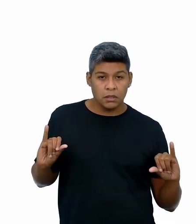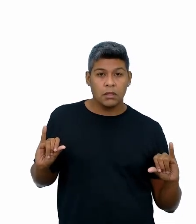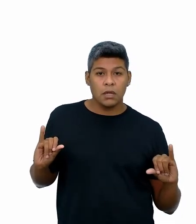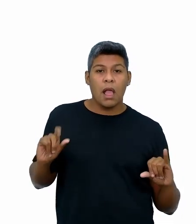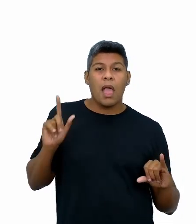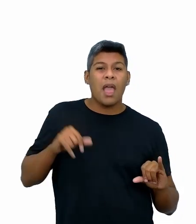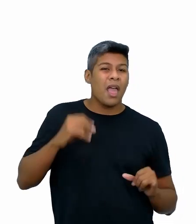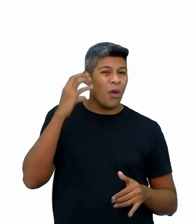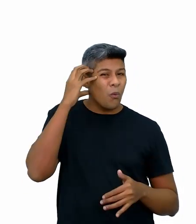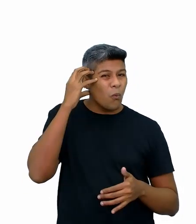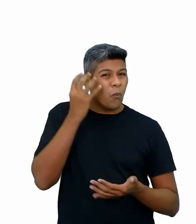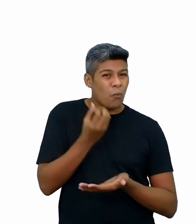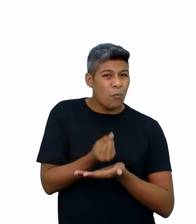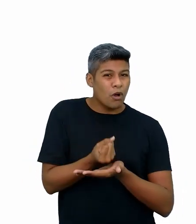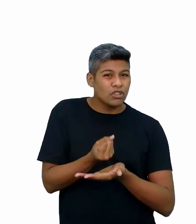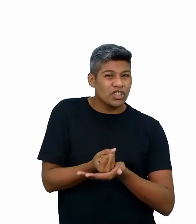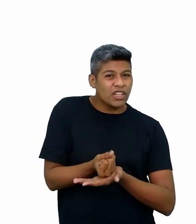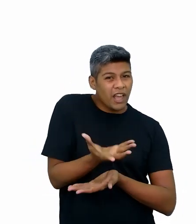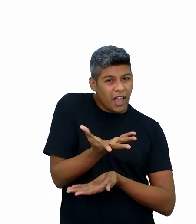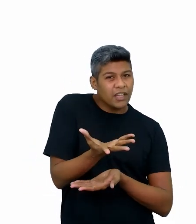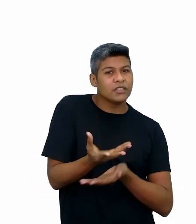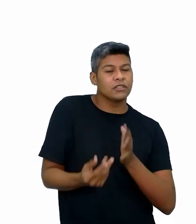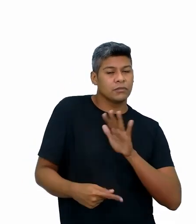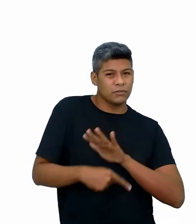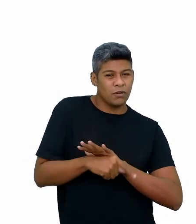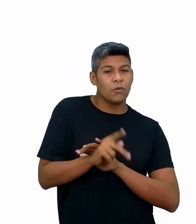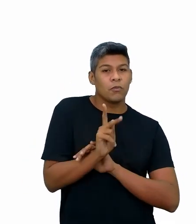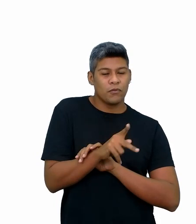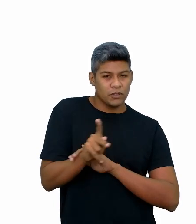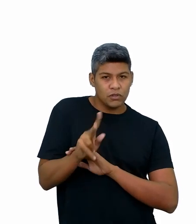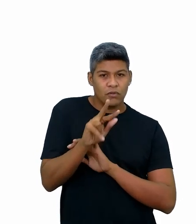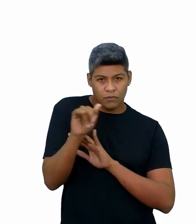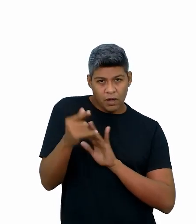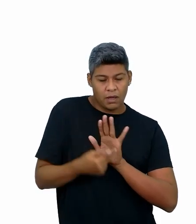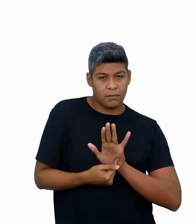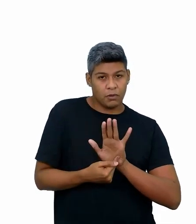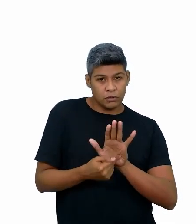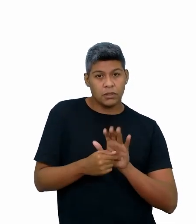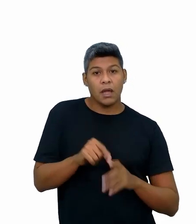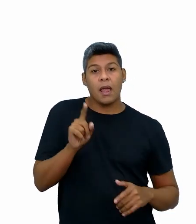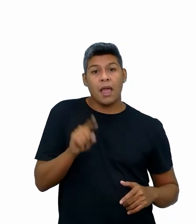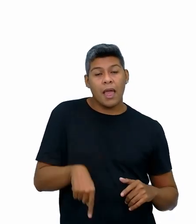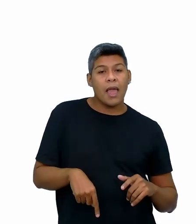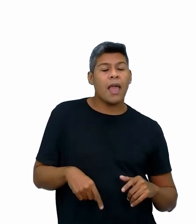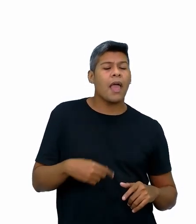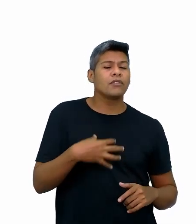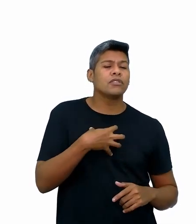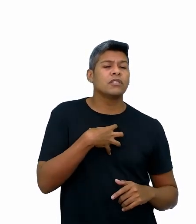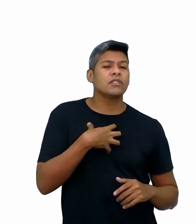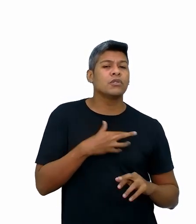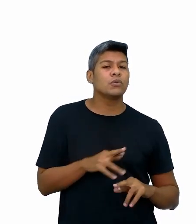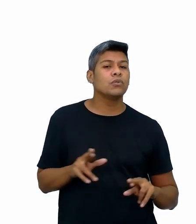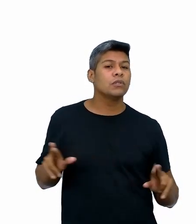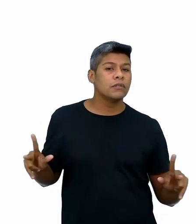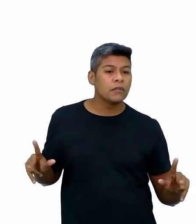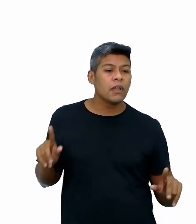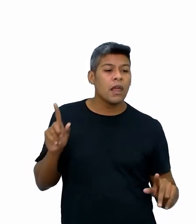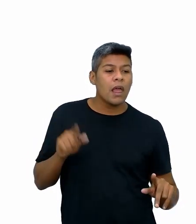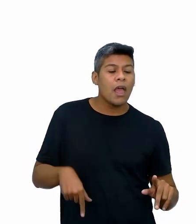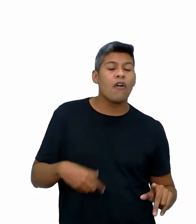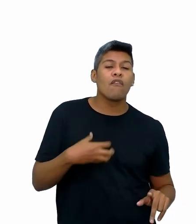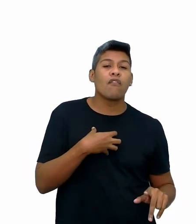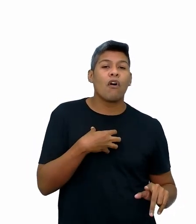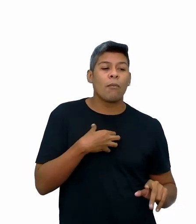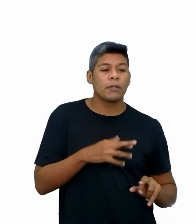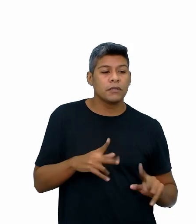podcast indicado pelo seu professor. Então, a proposta aqui é que agora ele veja numa mídia diferente, né? No caso aqui, um formato